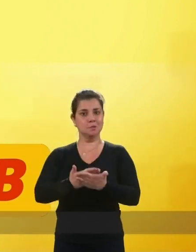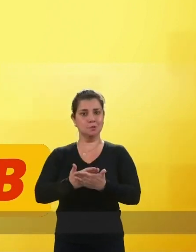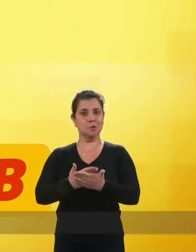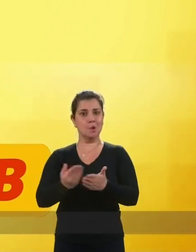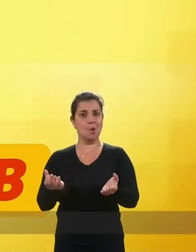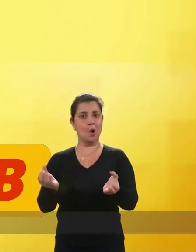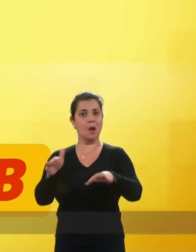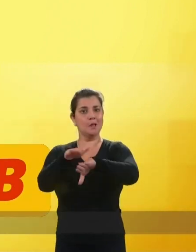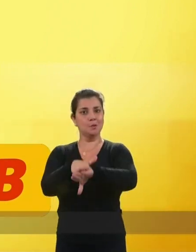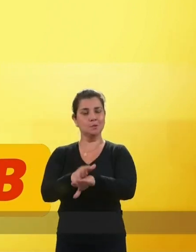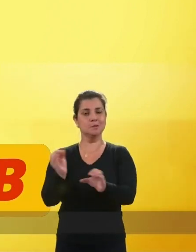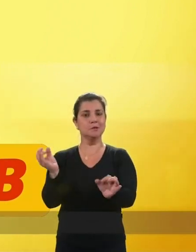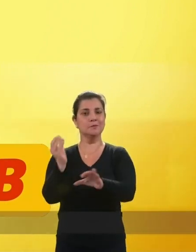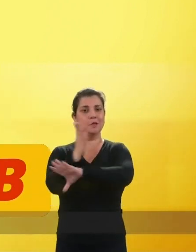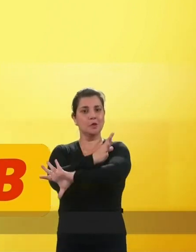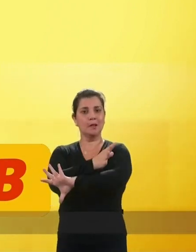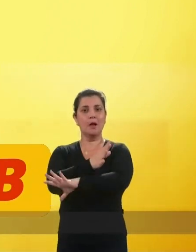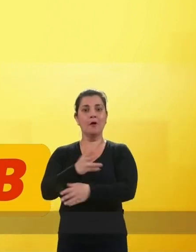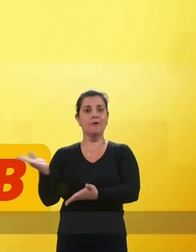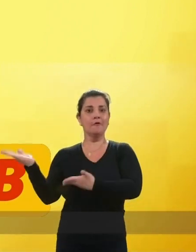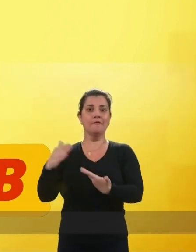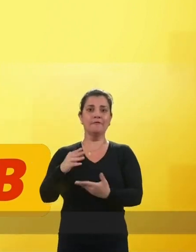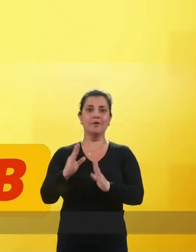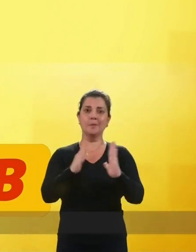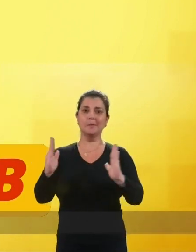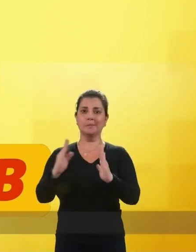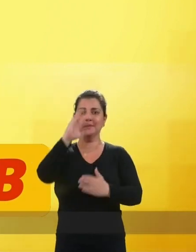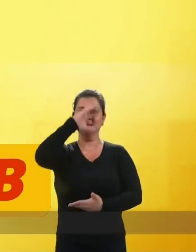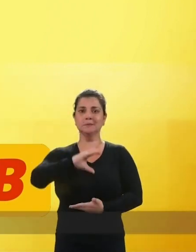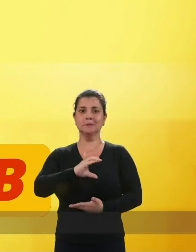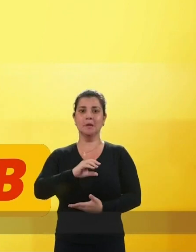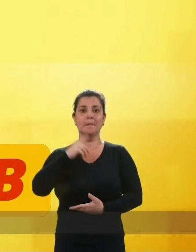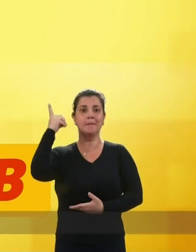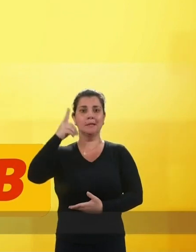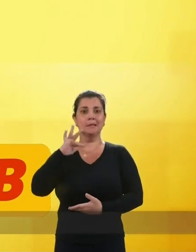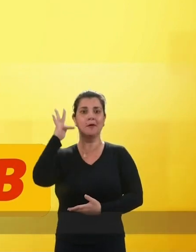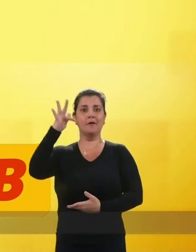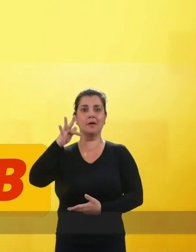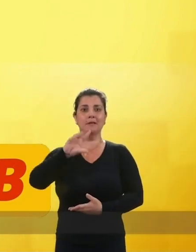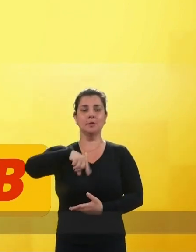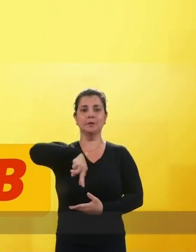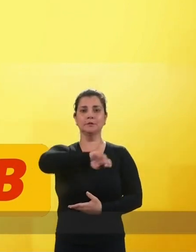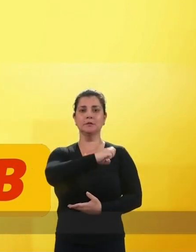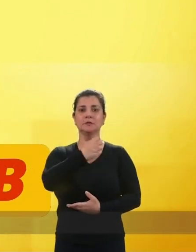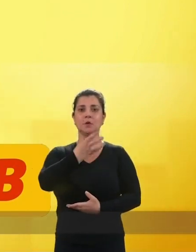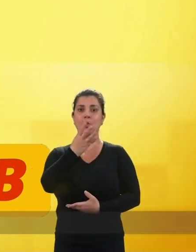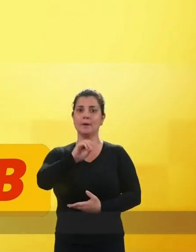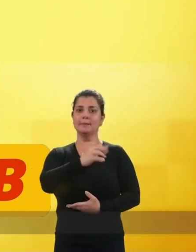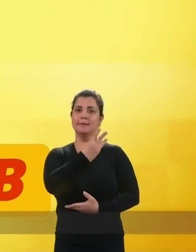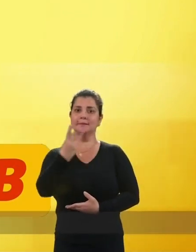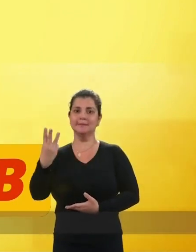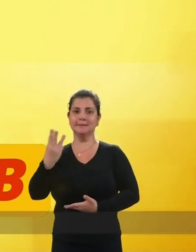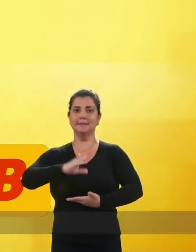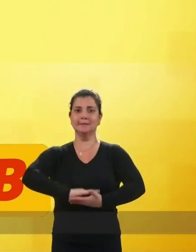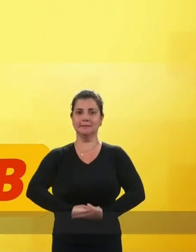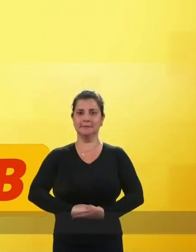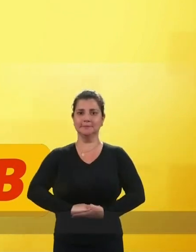escola pública, inclusiva e de tempo integral. Venha para o mandato cidadão, para deputado federal, Neurildo